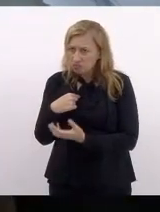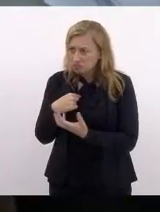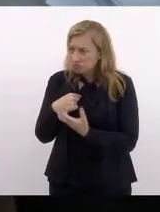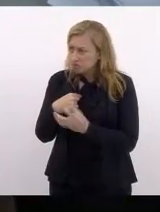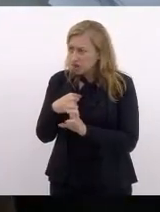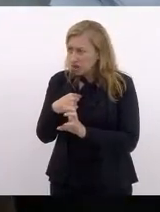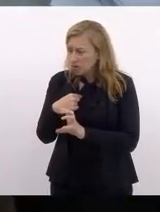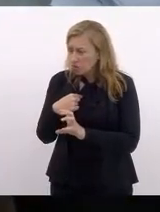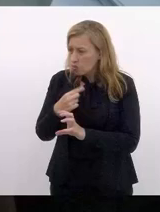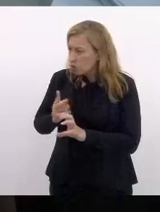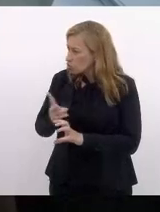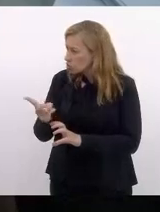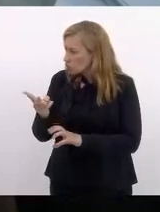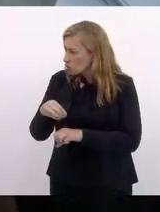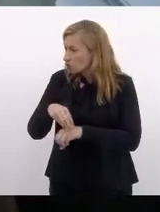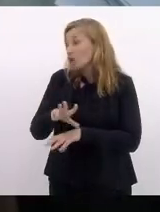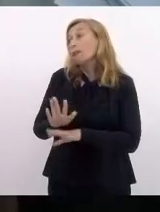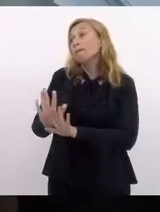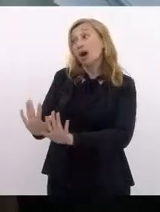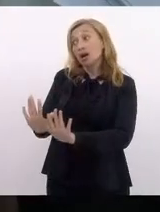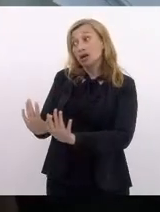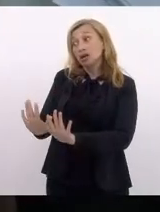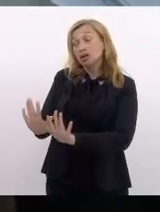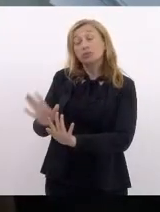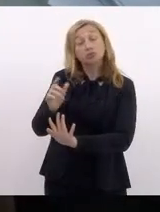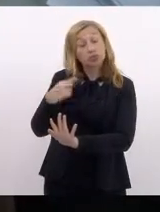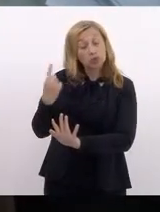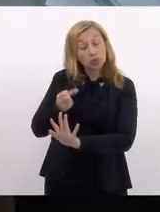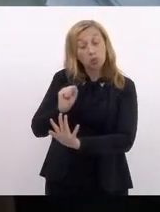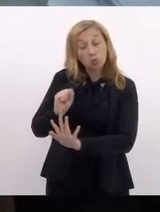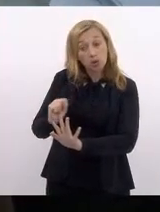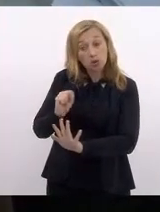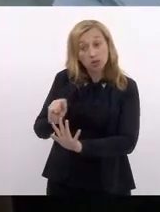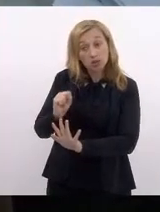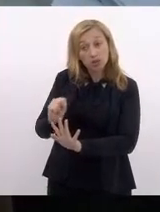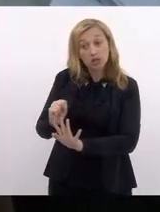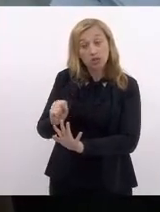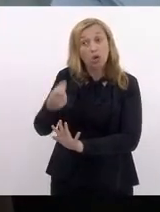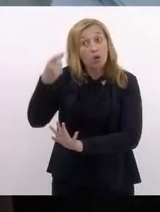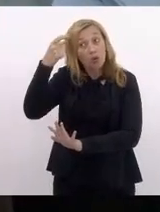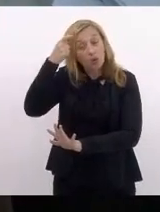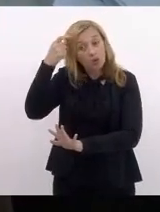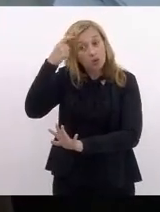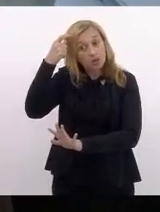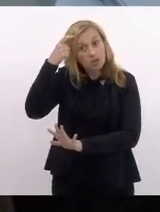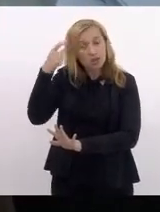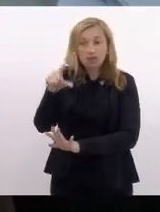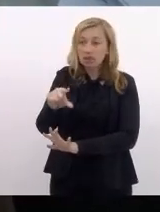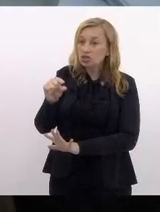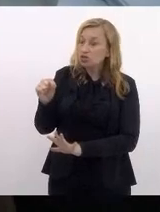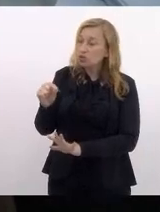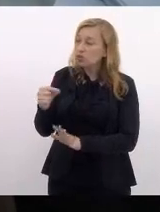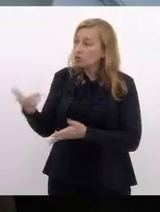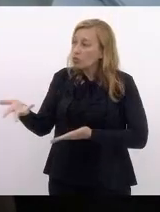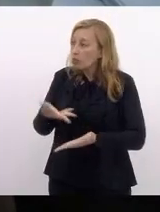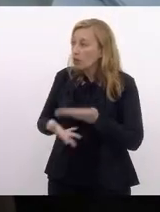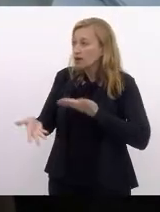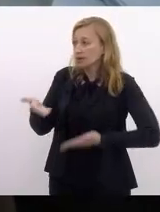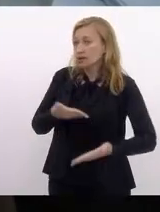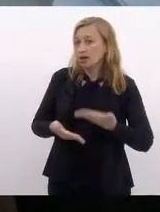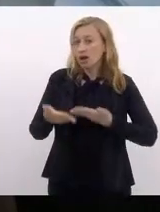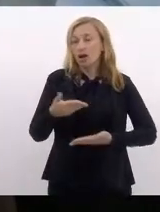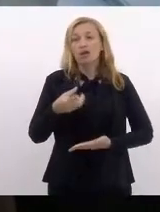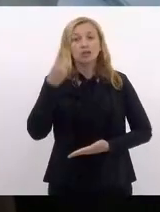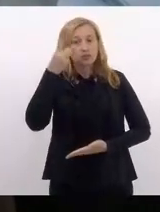manter o destaque desde que a gente possa ser tomar ciência dessa decisão e compartilhar essa